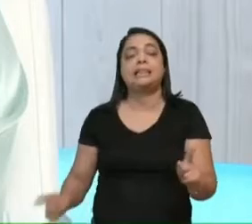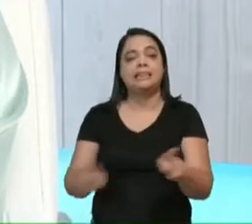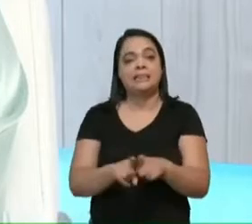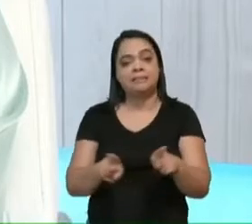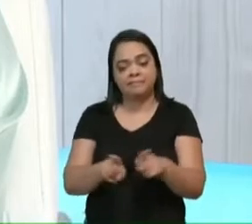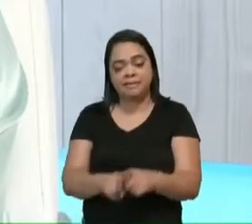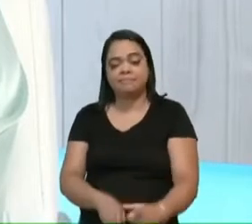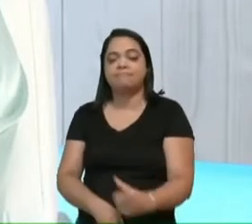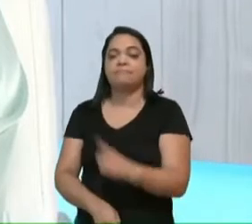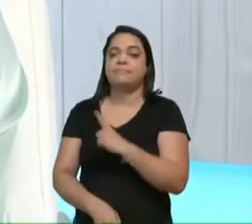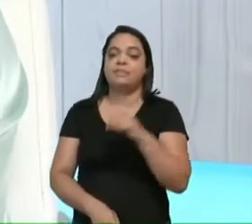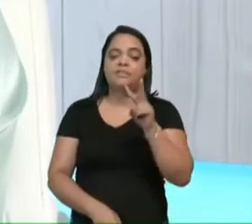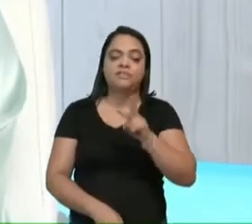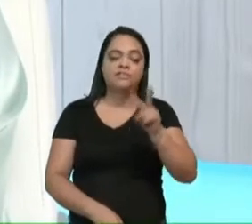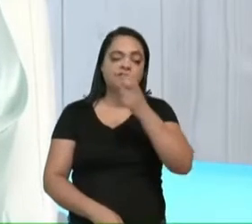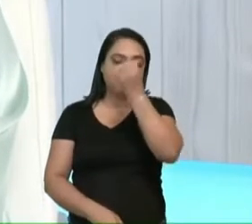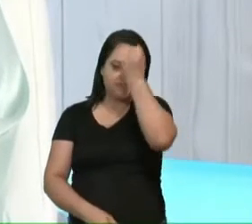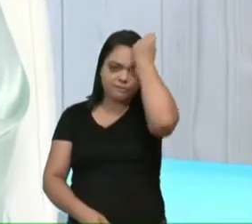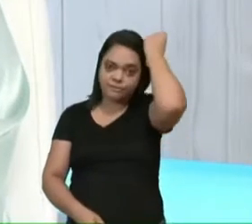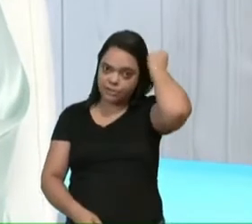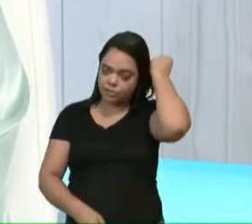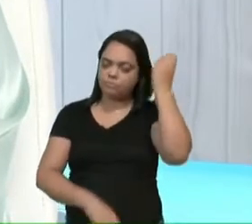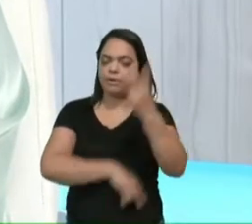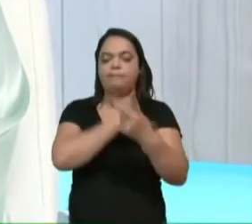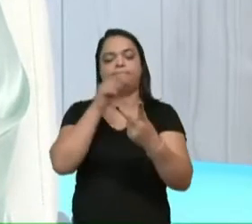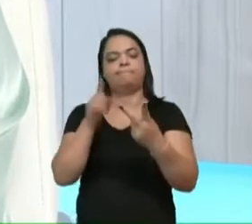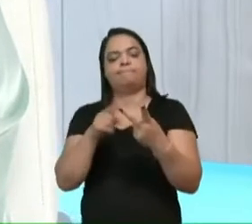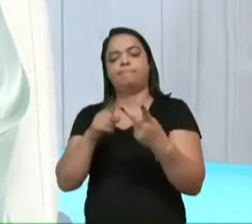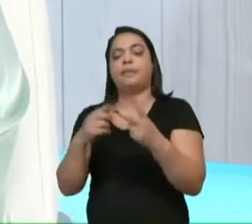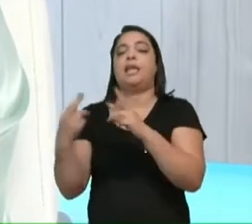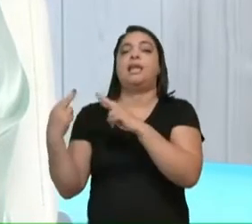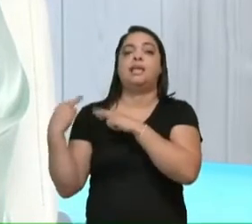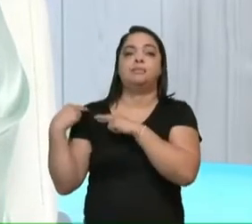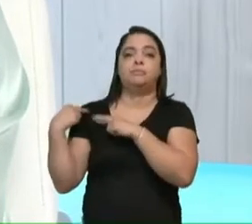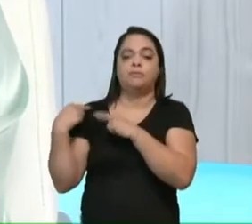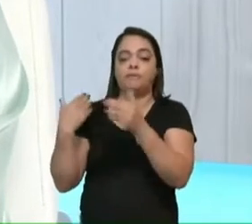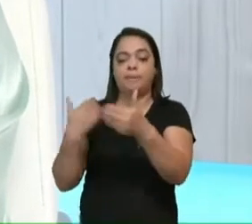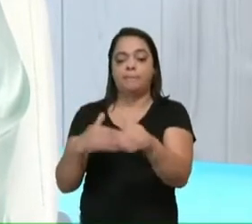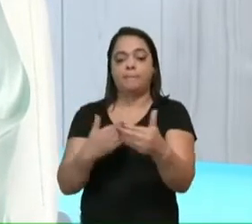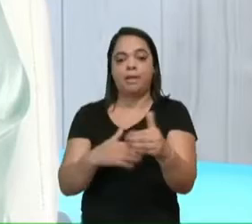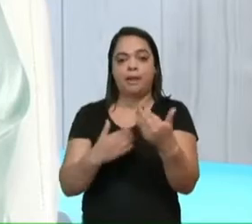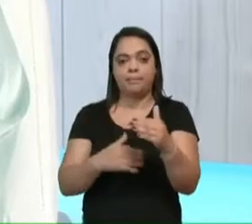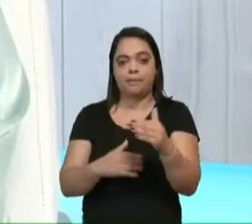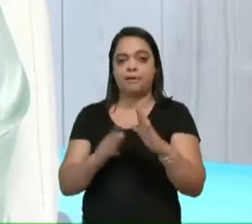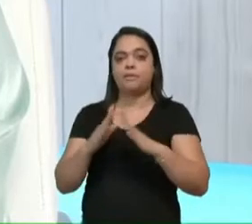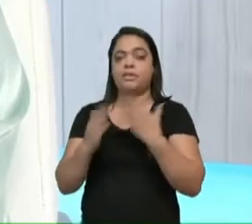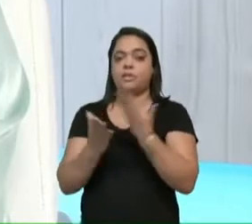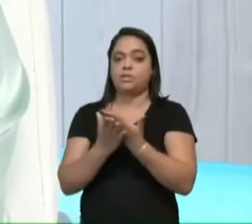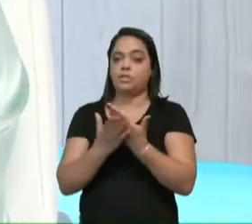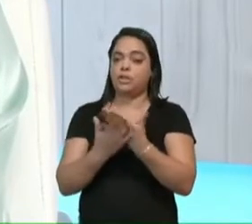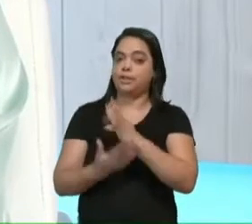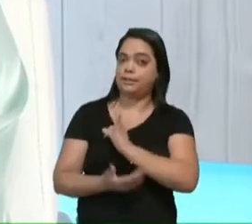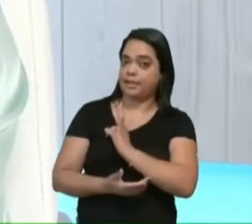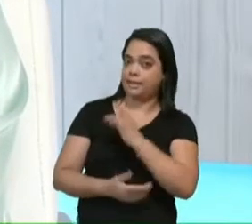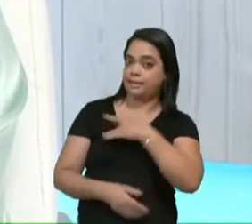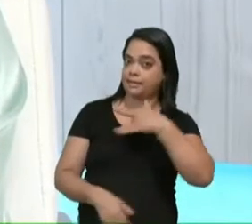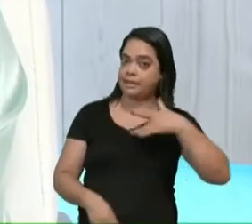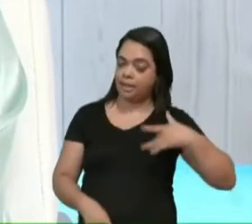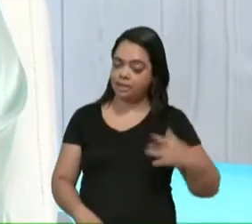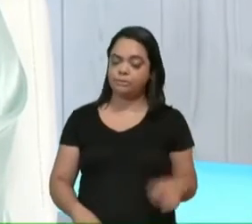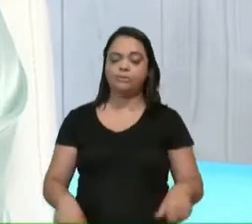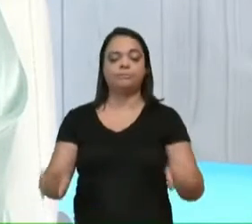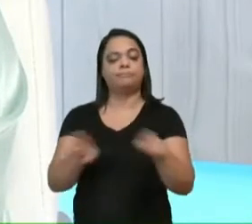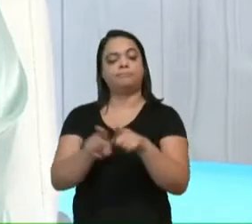realização do nosso vestibular nós somos responsáveis pelos processos seletivos da nossa escola técnica nós somos